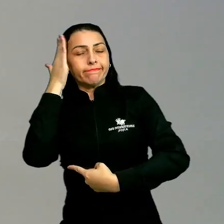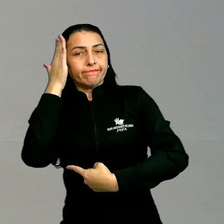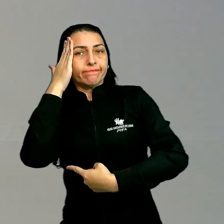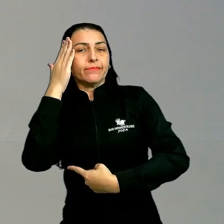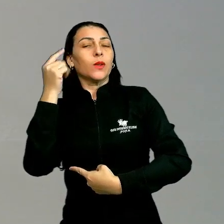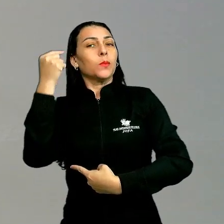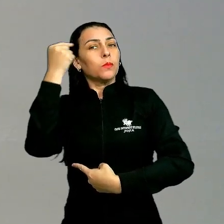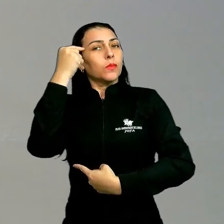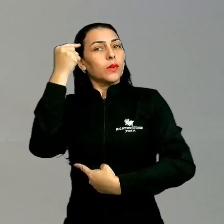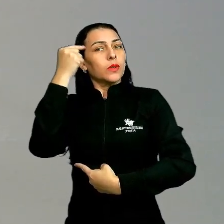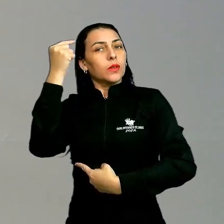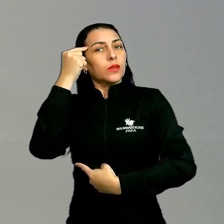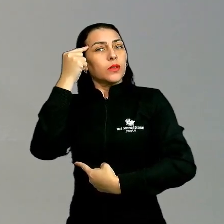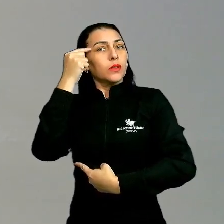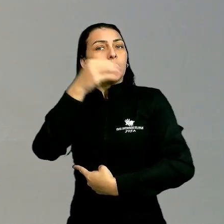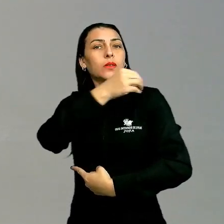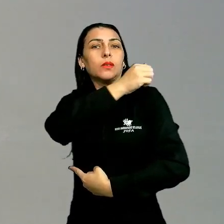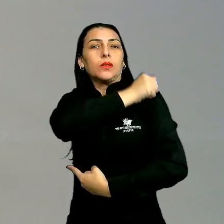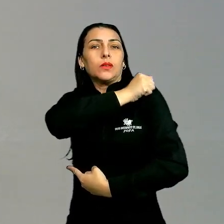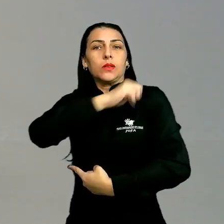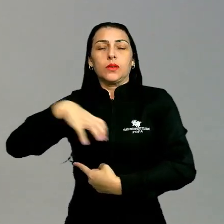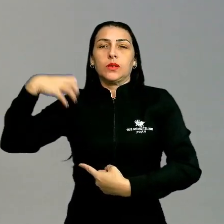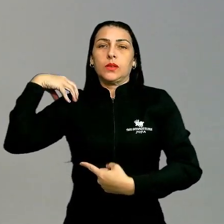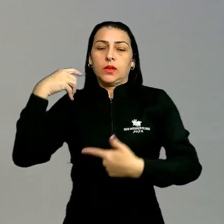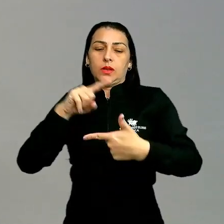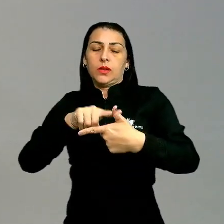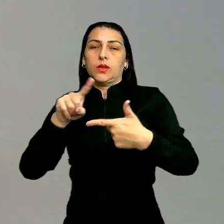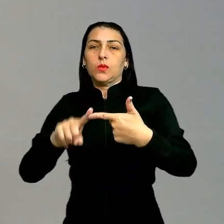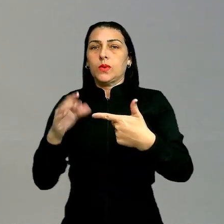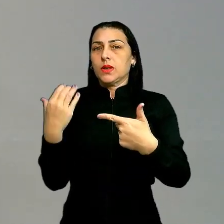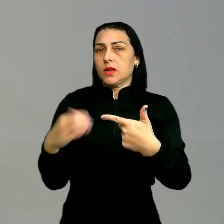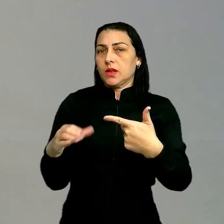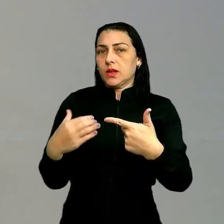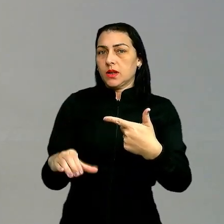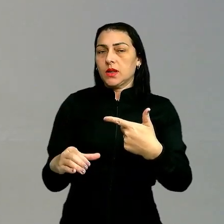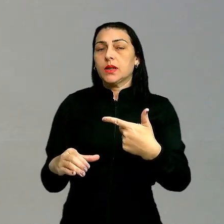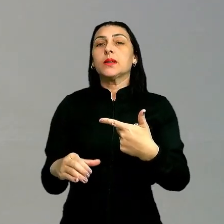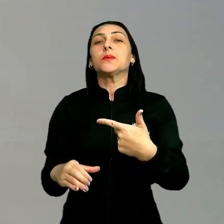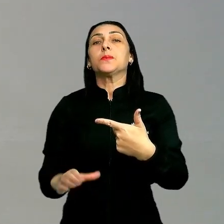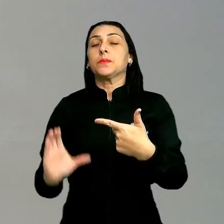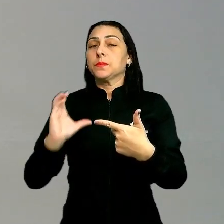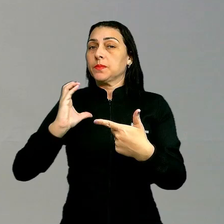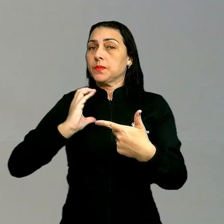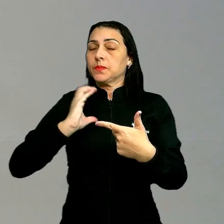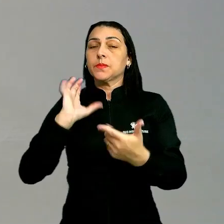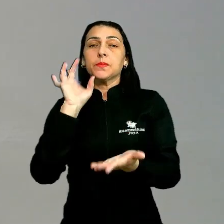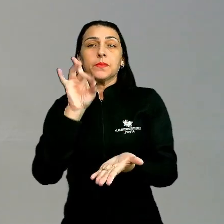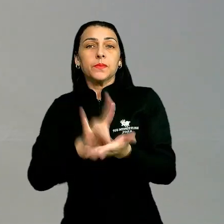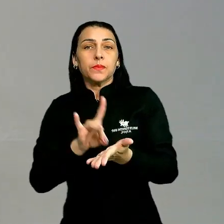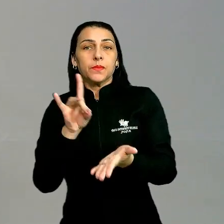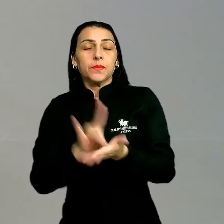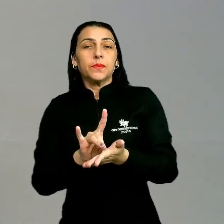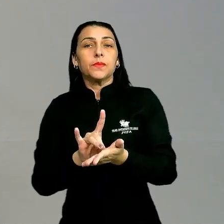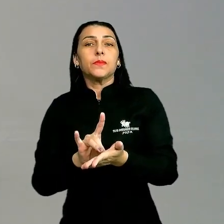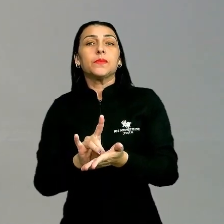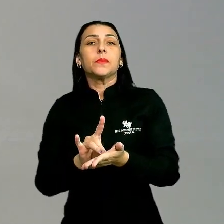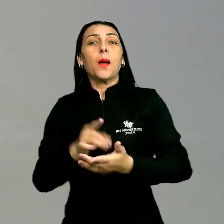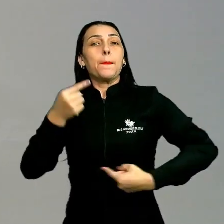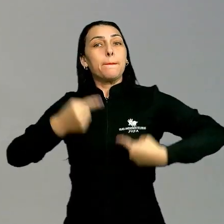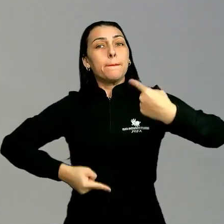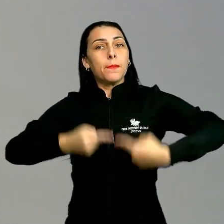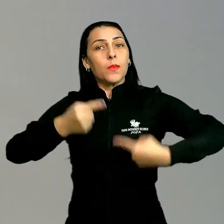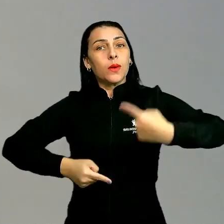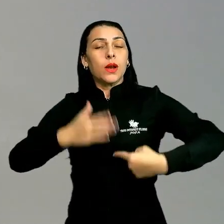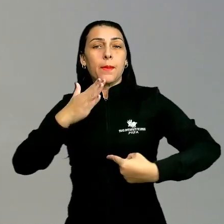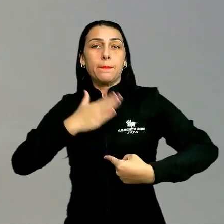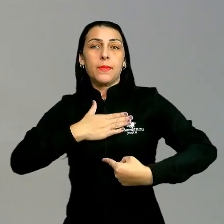entendendo o pensamento de Aristóteles a respeito dessas duas ciências. A ética, ela na verdade é uma espécie de política na